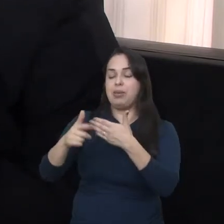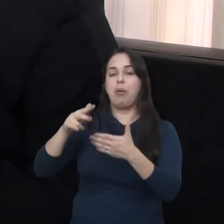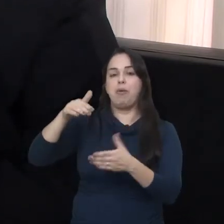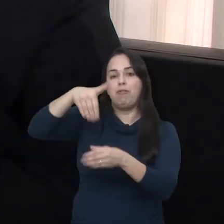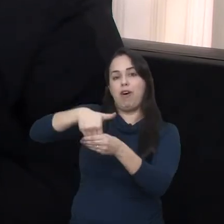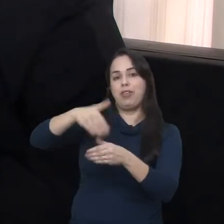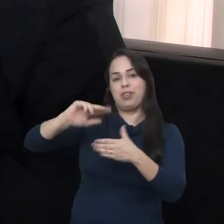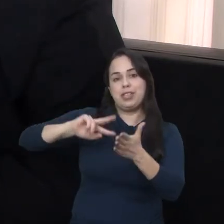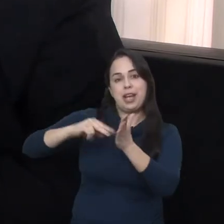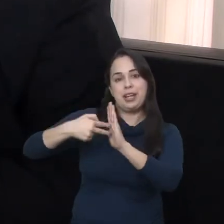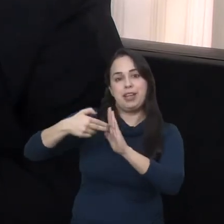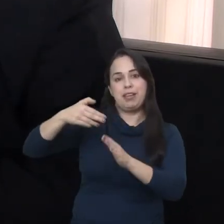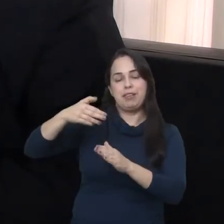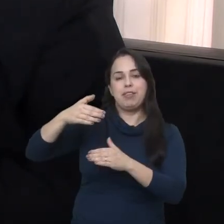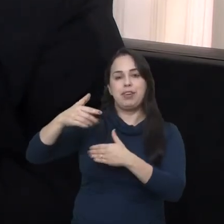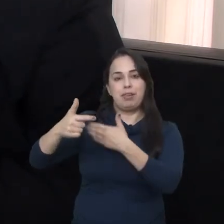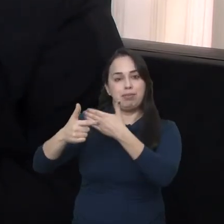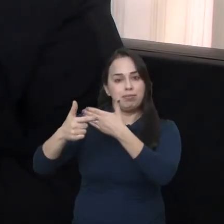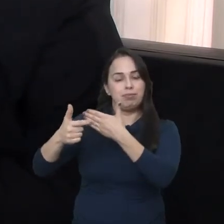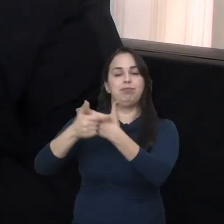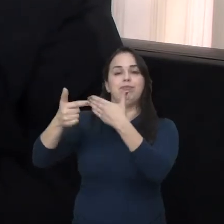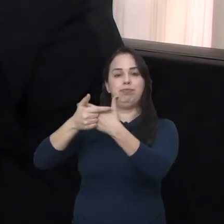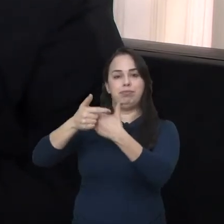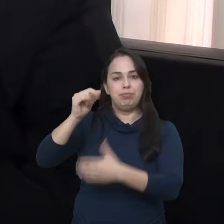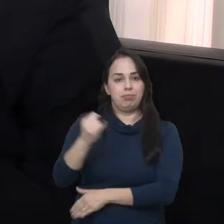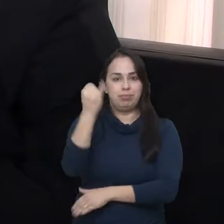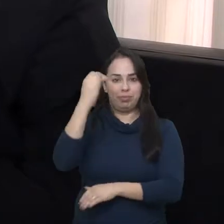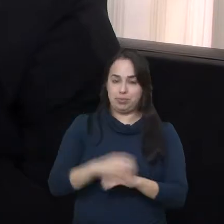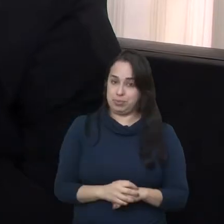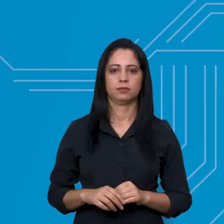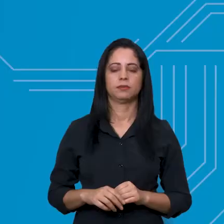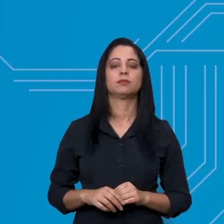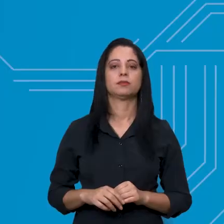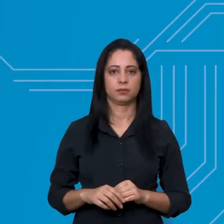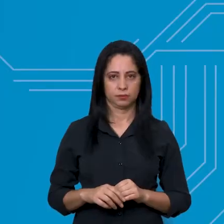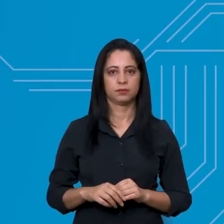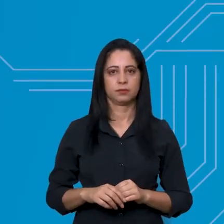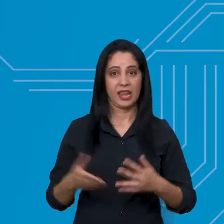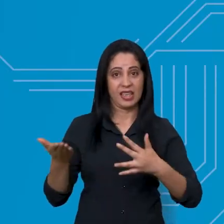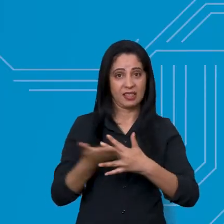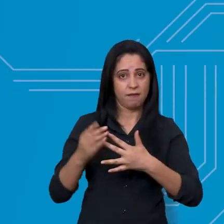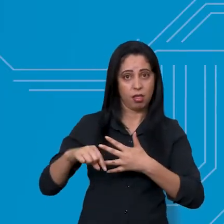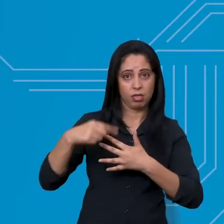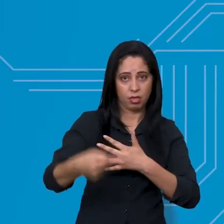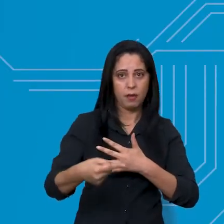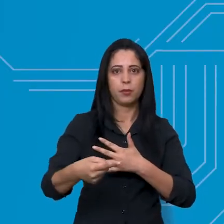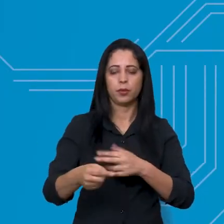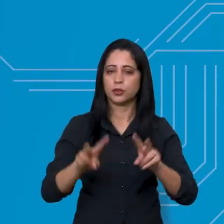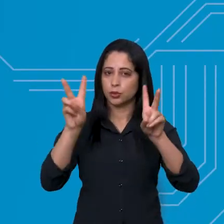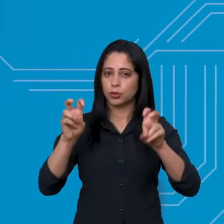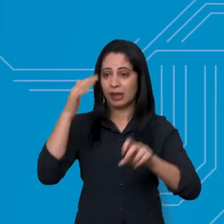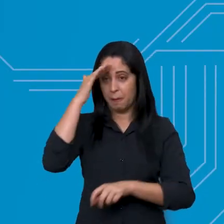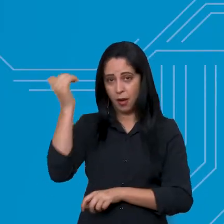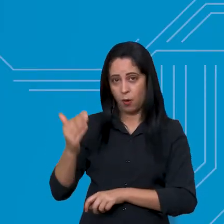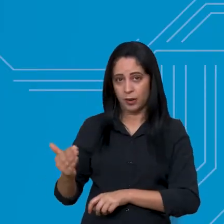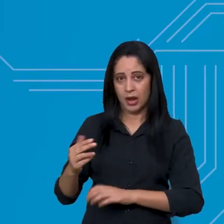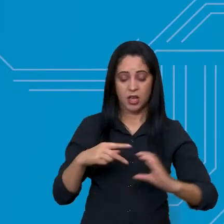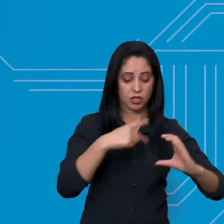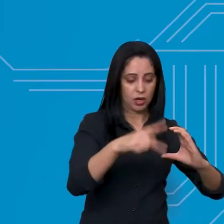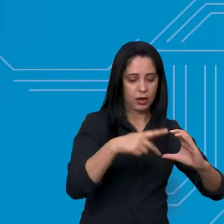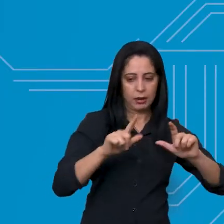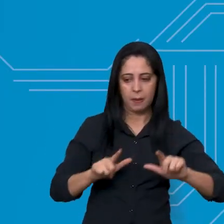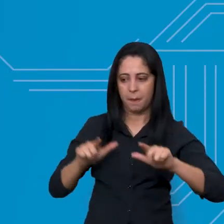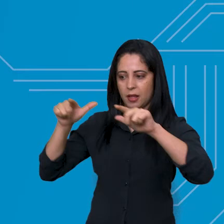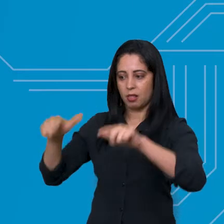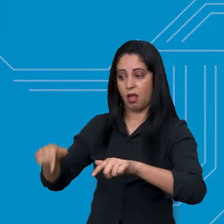melhor proposta, é esse que é a função do voto. E no próximo bloco a gente fala de homenagens.